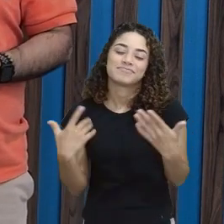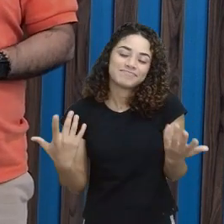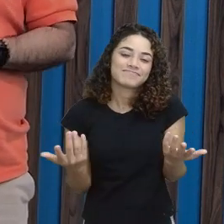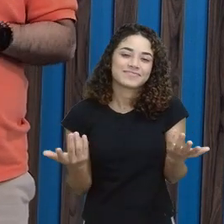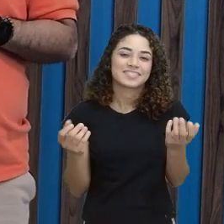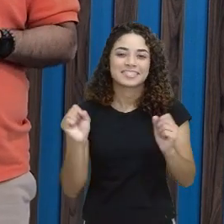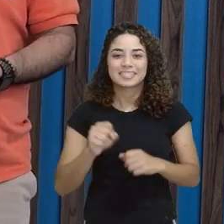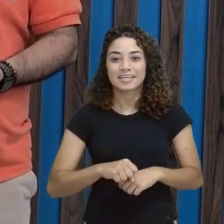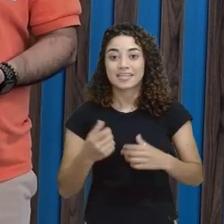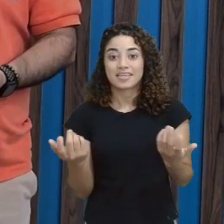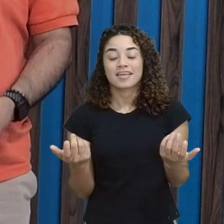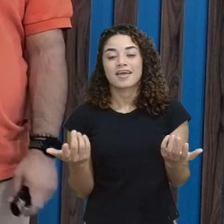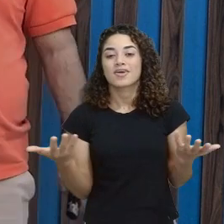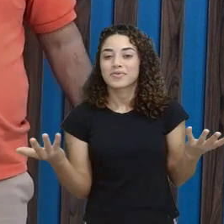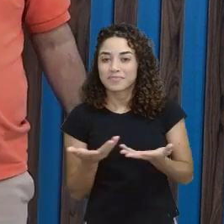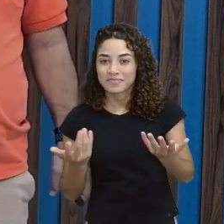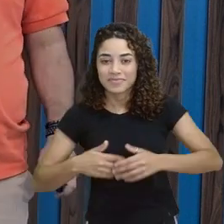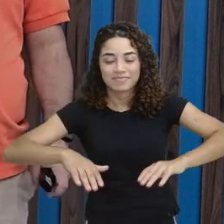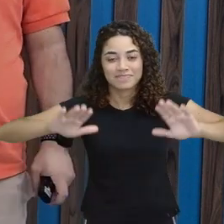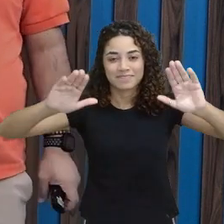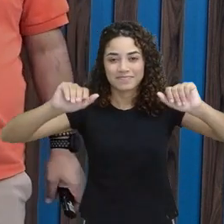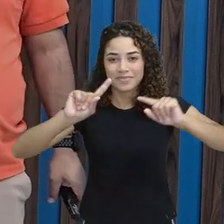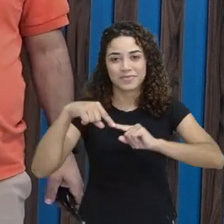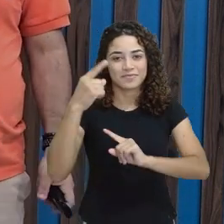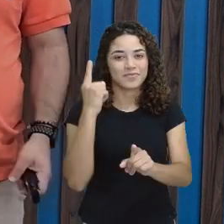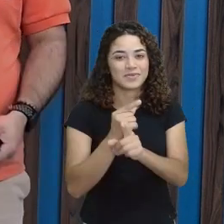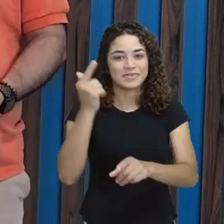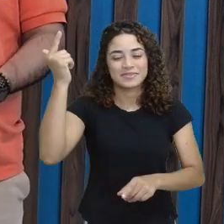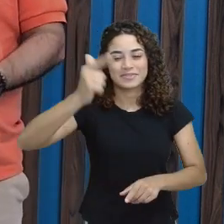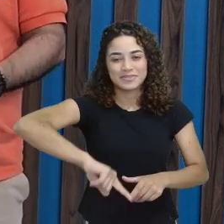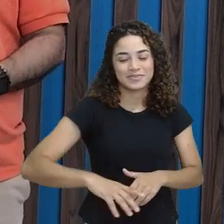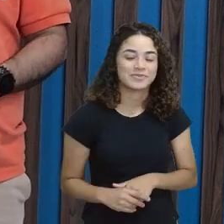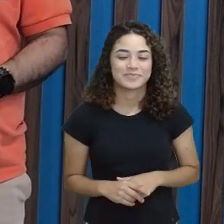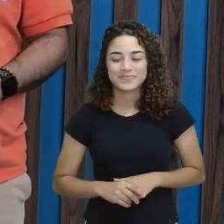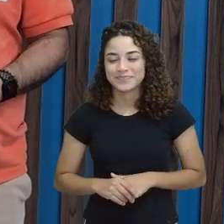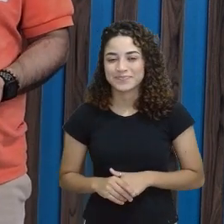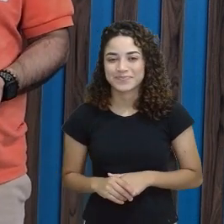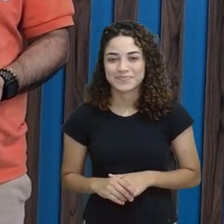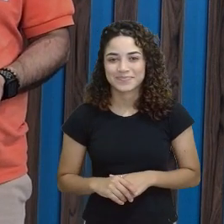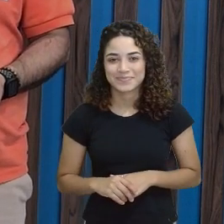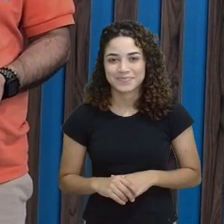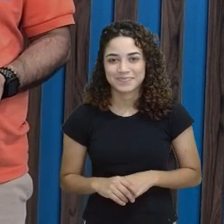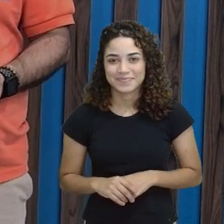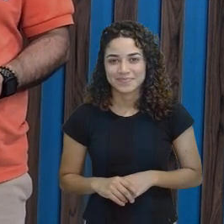é isso, gente. No mais, até a nossa próxima aula. Tchau, tchau.